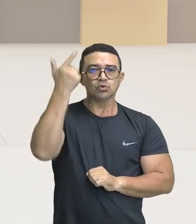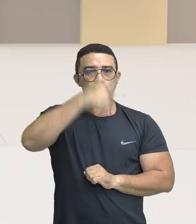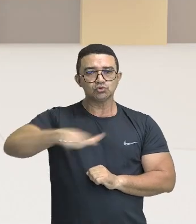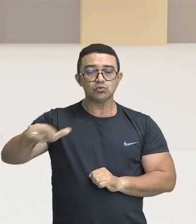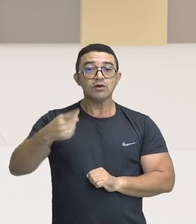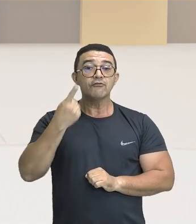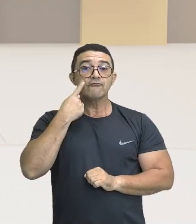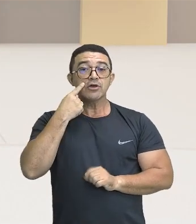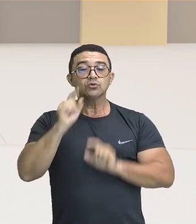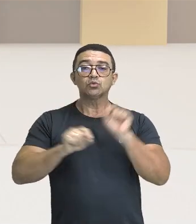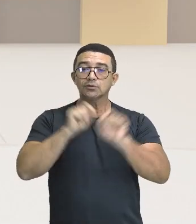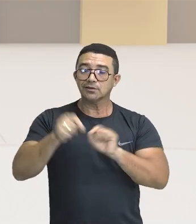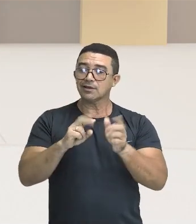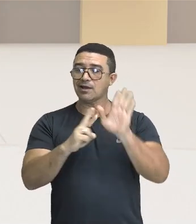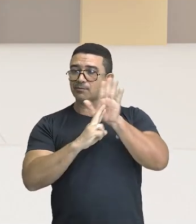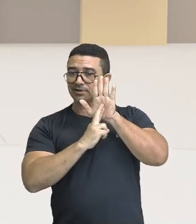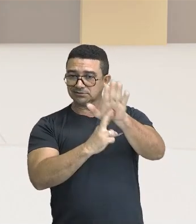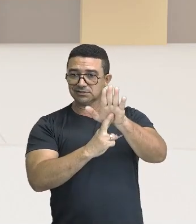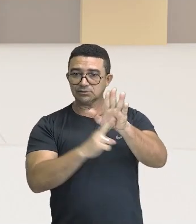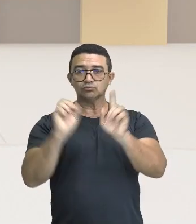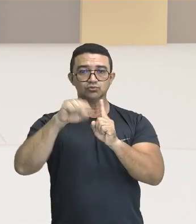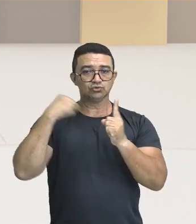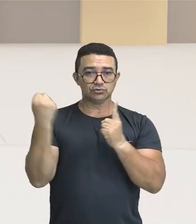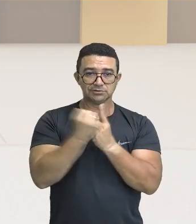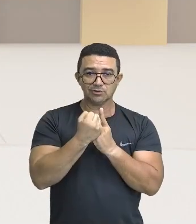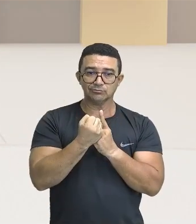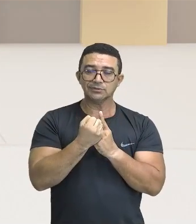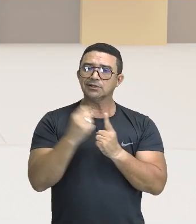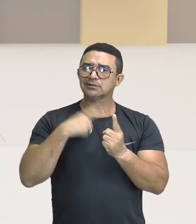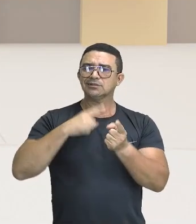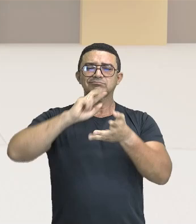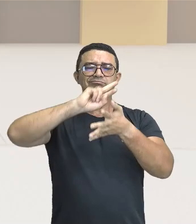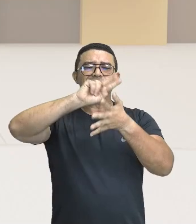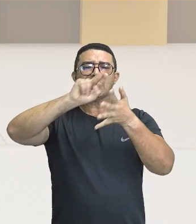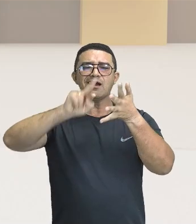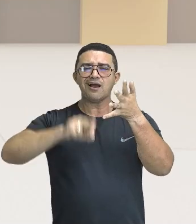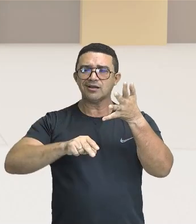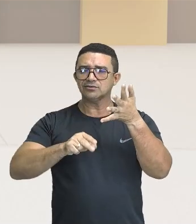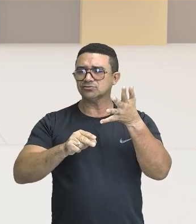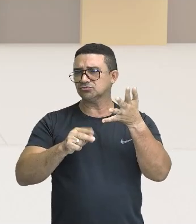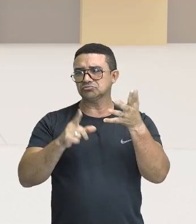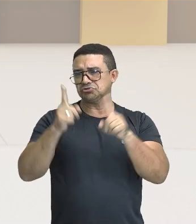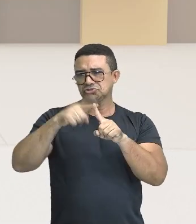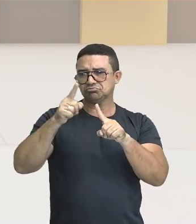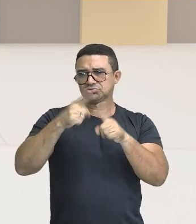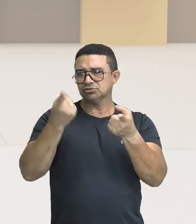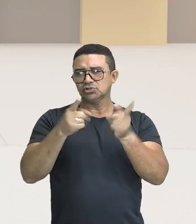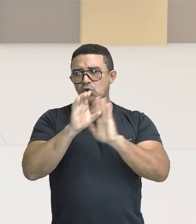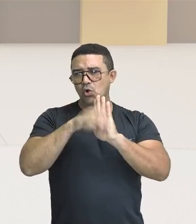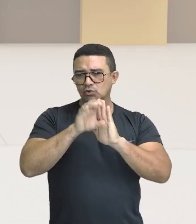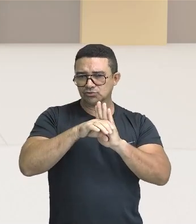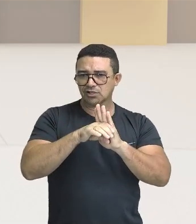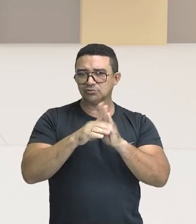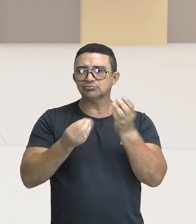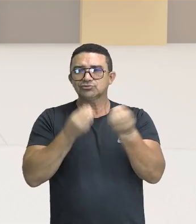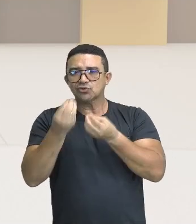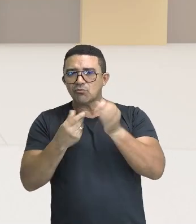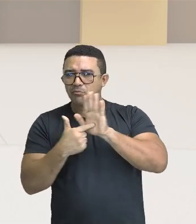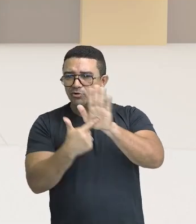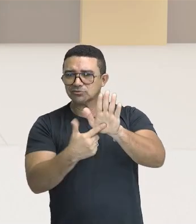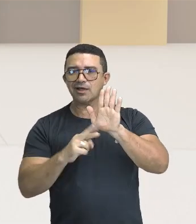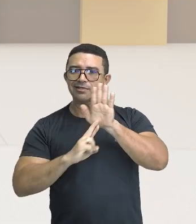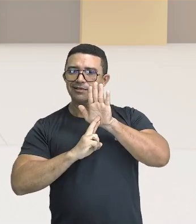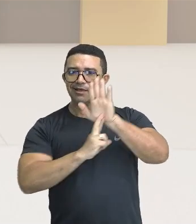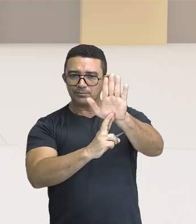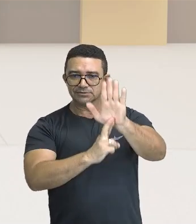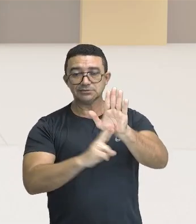que as representações sociais, elas têm muitas formas de conceber e abordar as